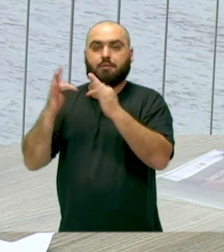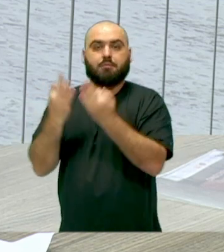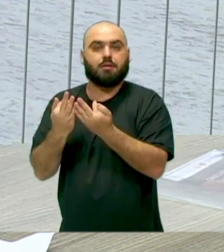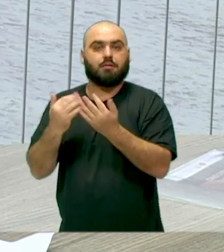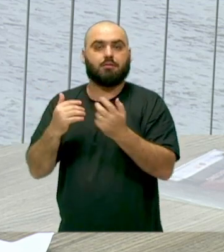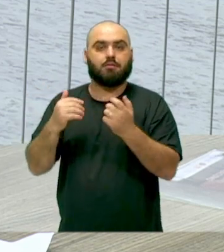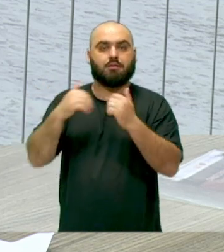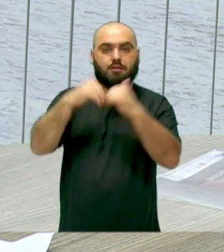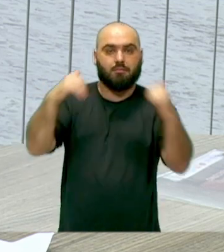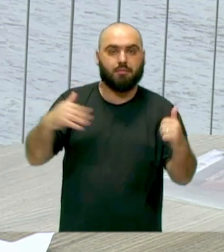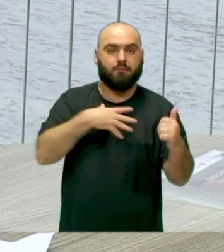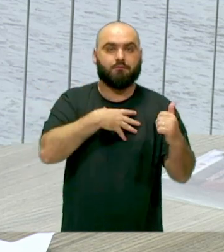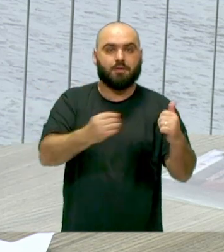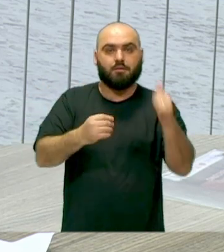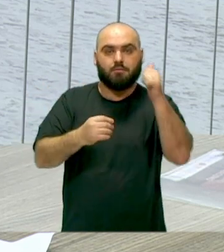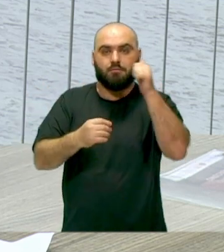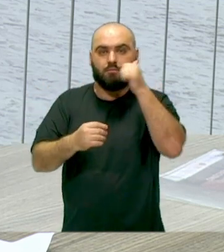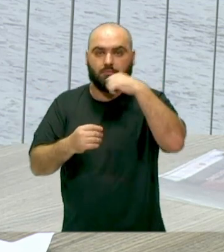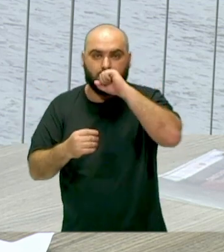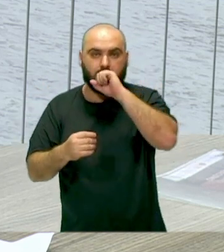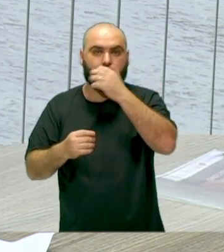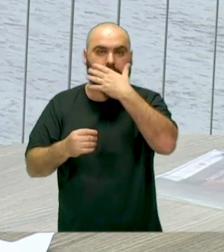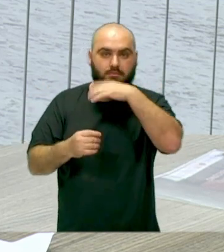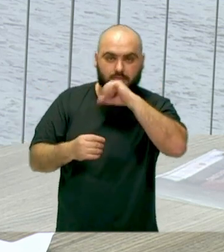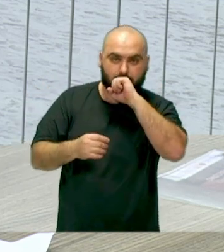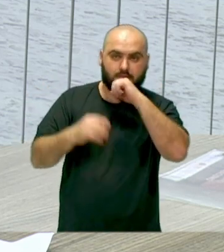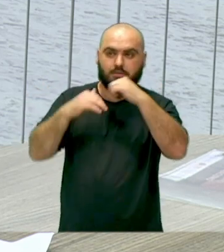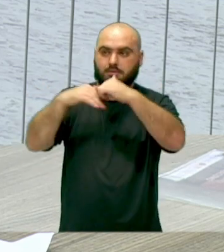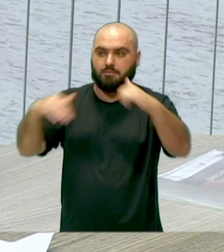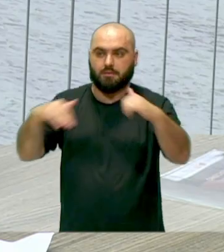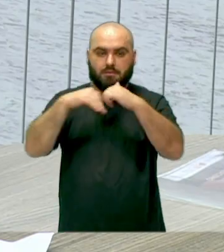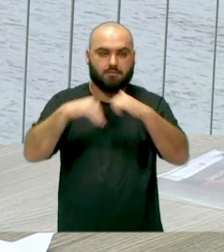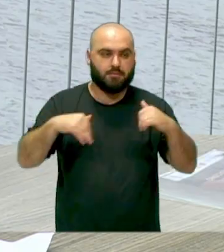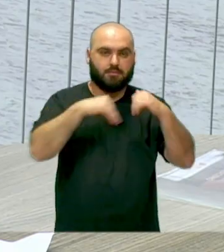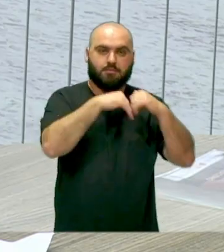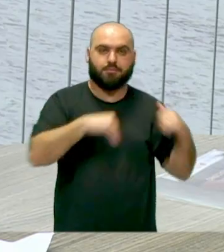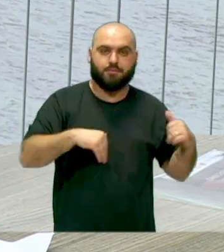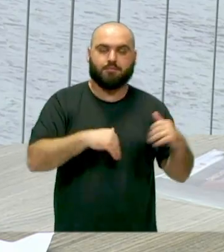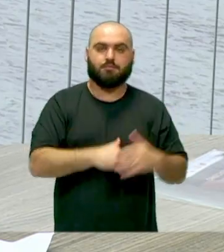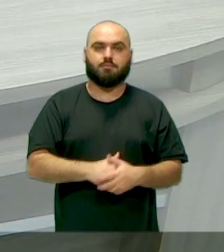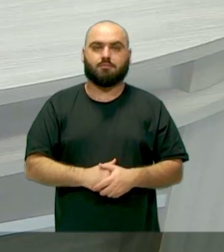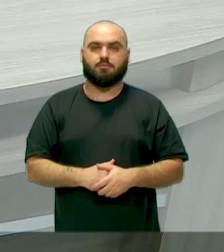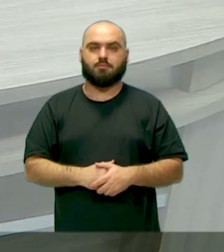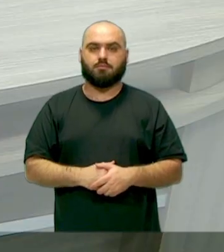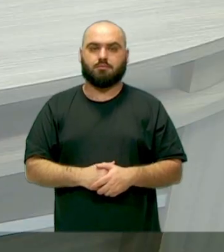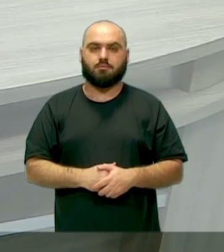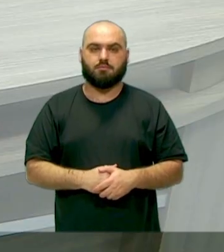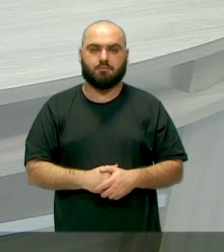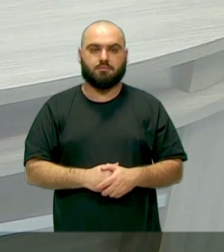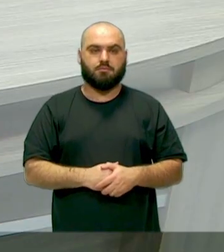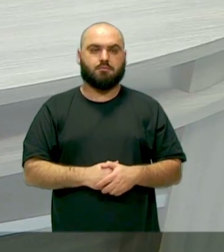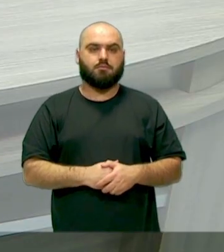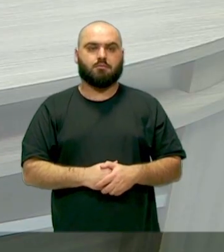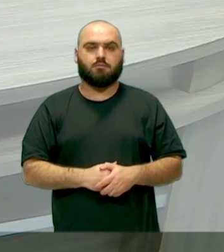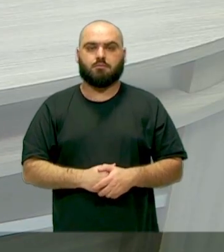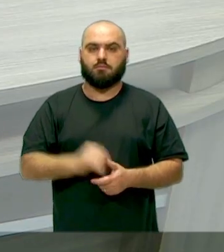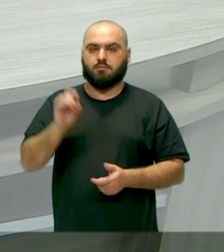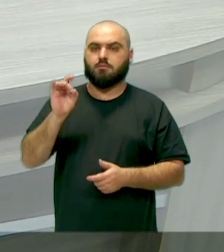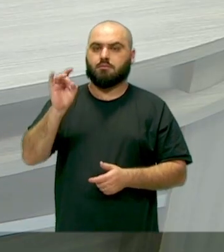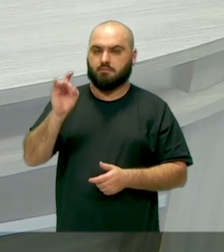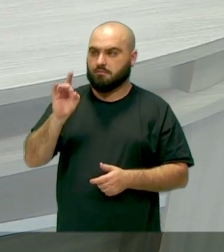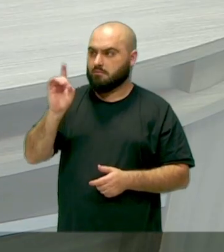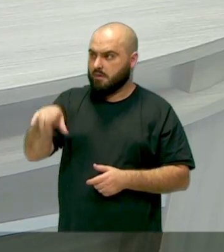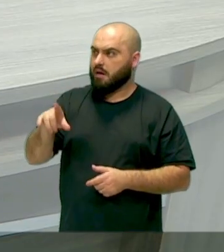tu separa filhos de pais, filhos de mãe, de irmãos. Intencionalmente para quebrar,